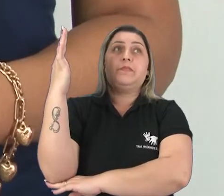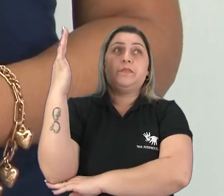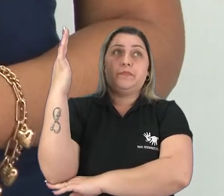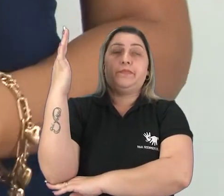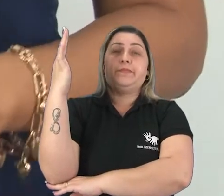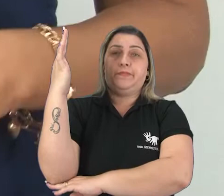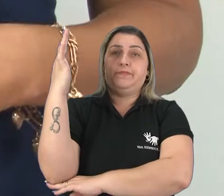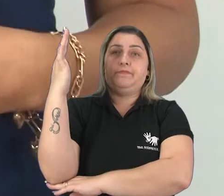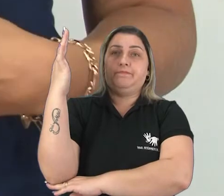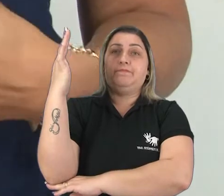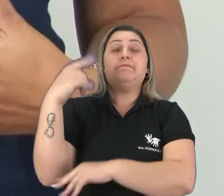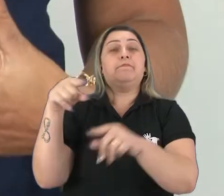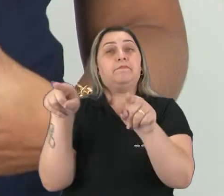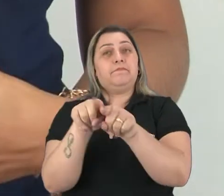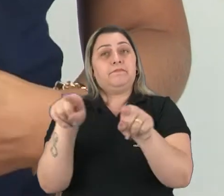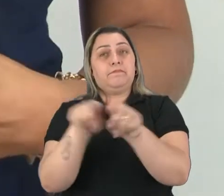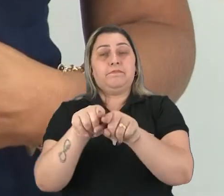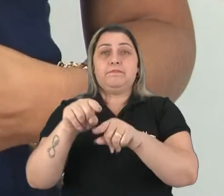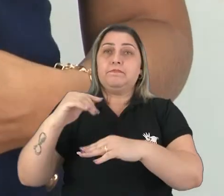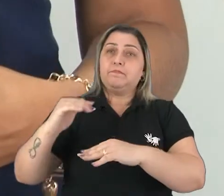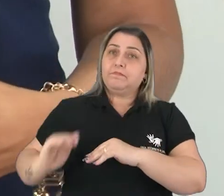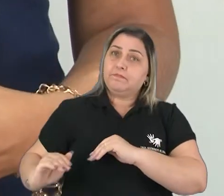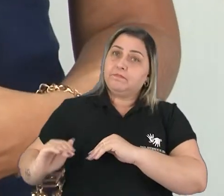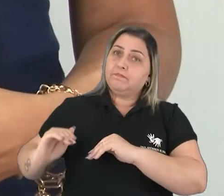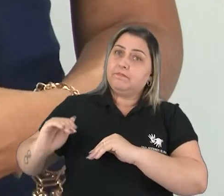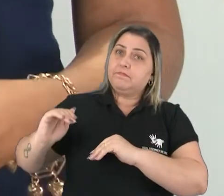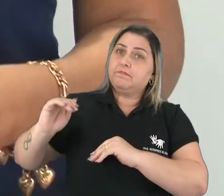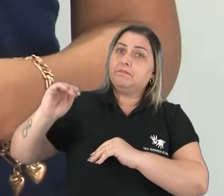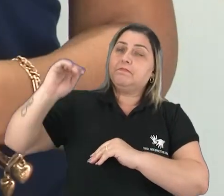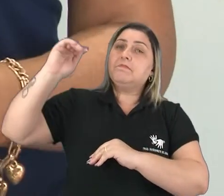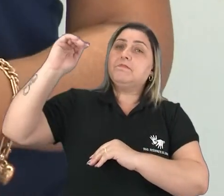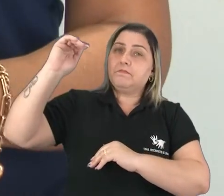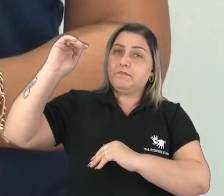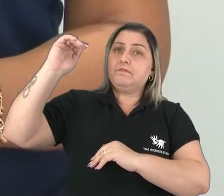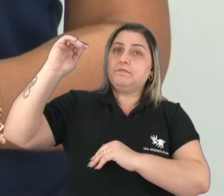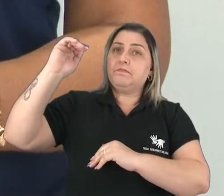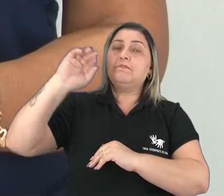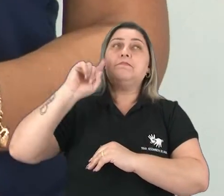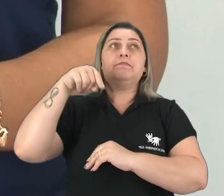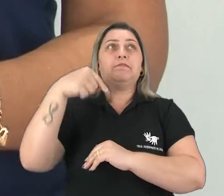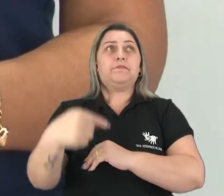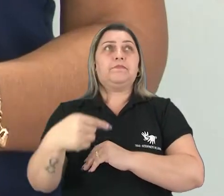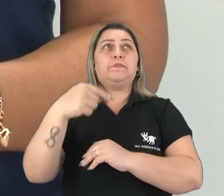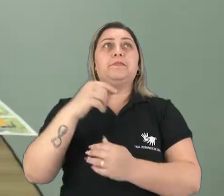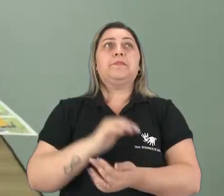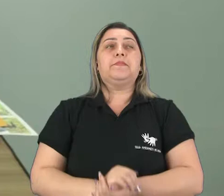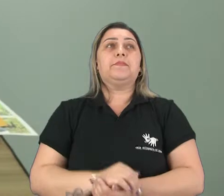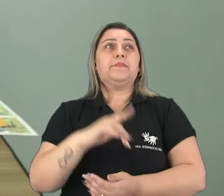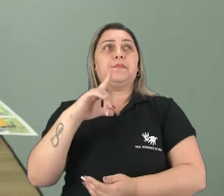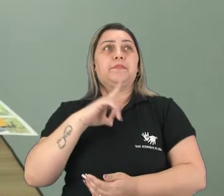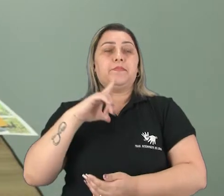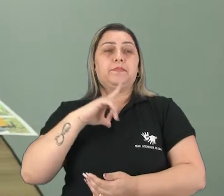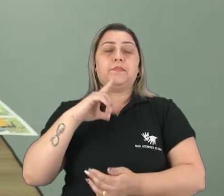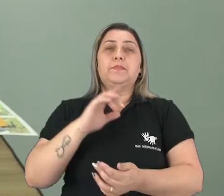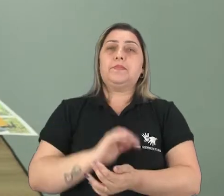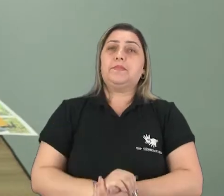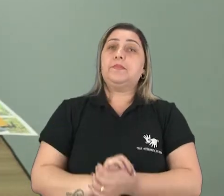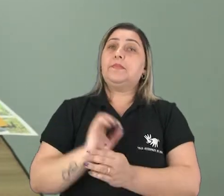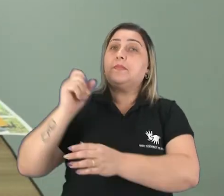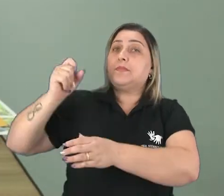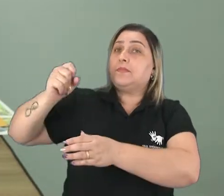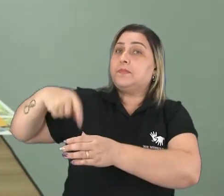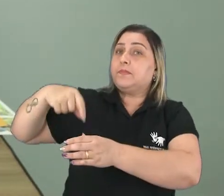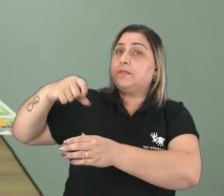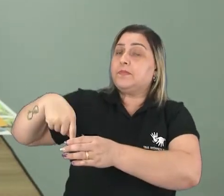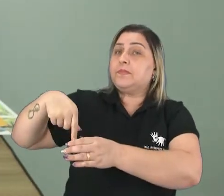planta frutífera, ela também vai crescer e vai se desenvolver. Então, o próximo passo aqui, eu tenho que pegá-la e